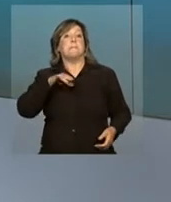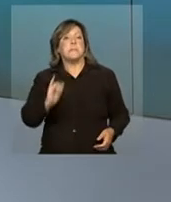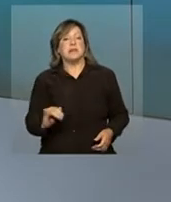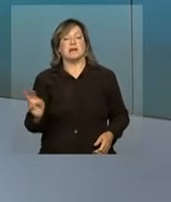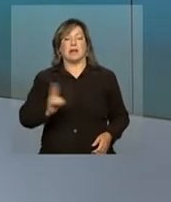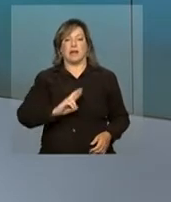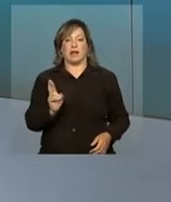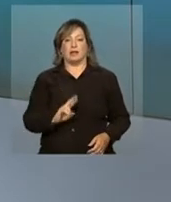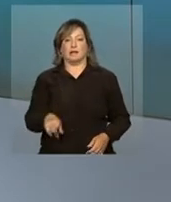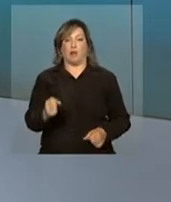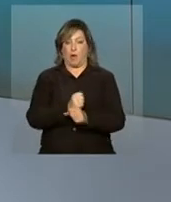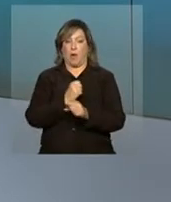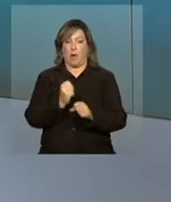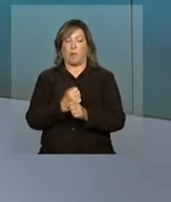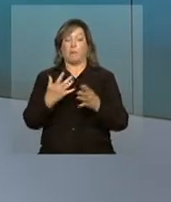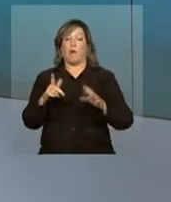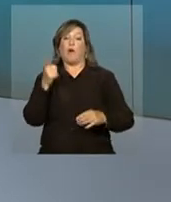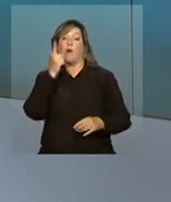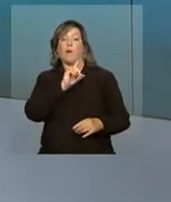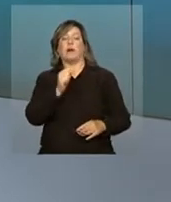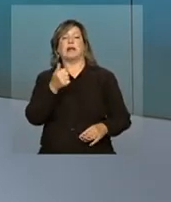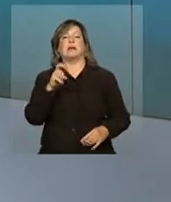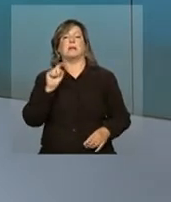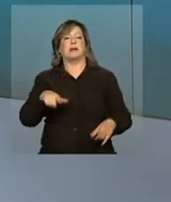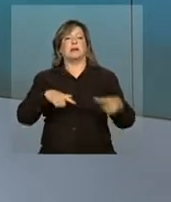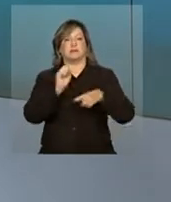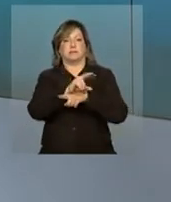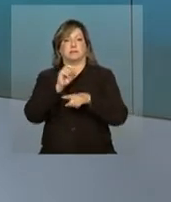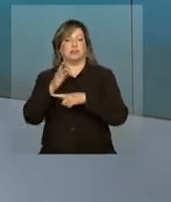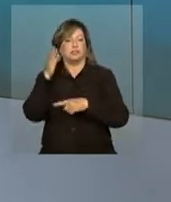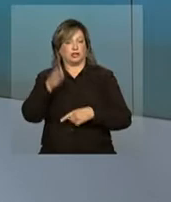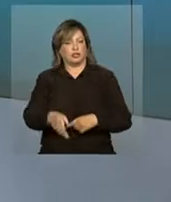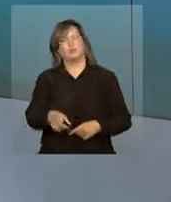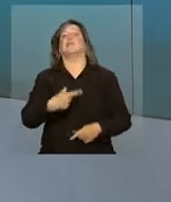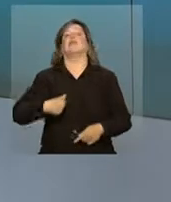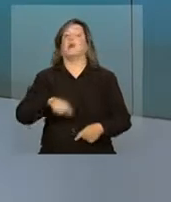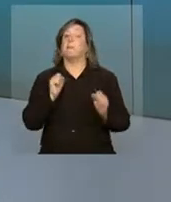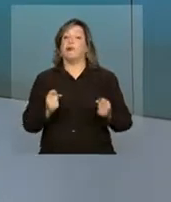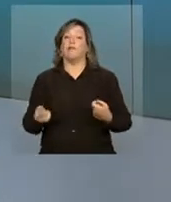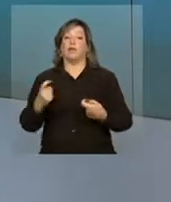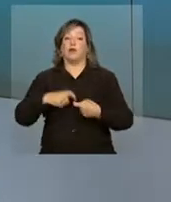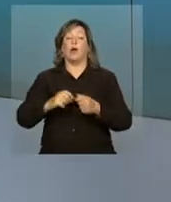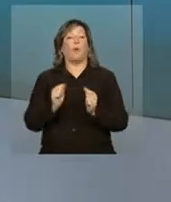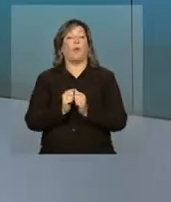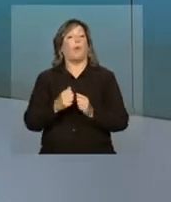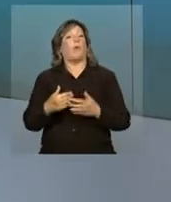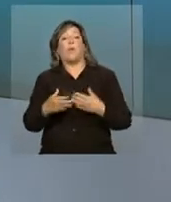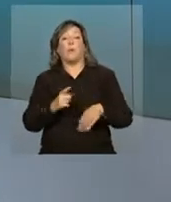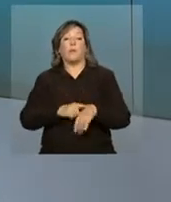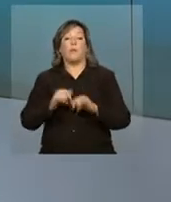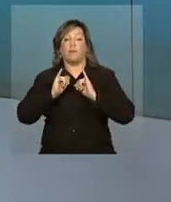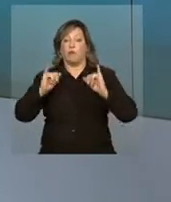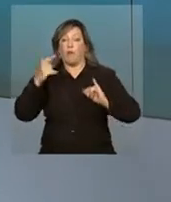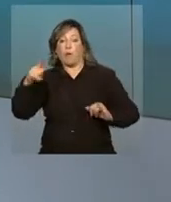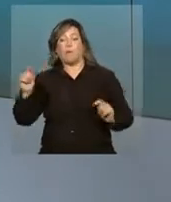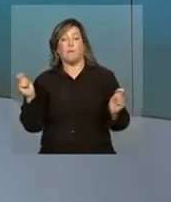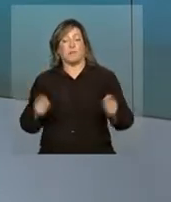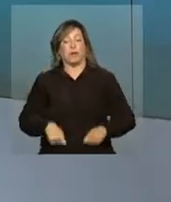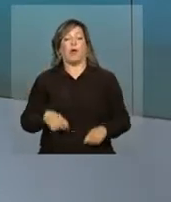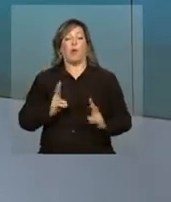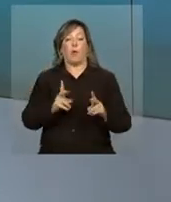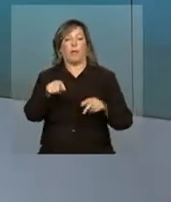deais a obra deve gerar 15.000 empregos diretos e nós podemos voltar a qualquer momento com outras